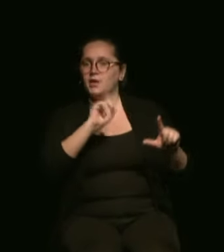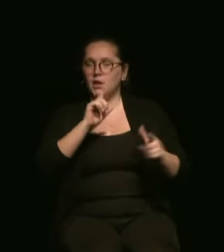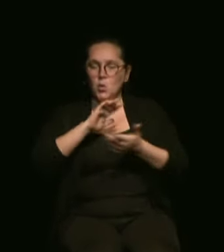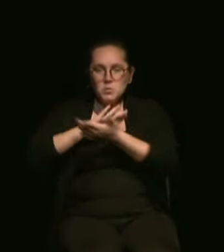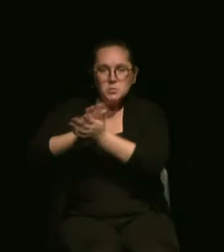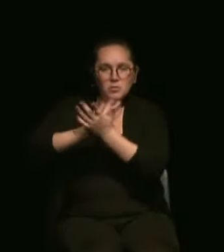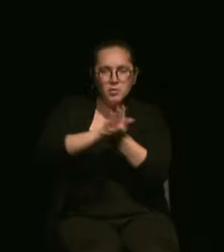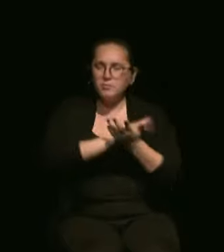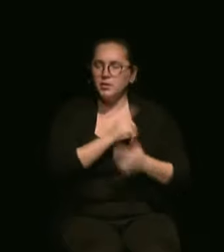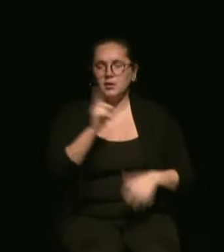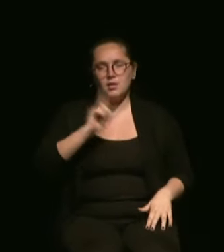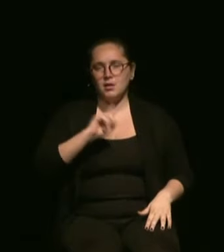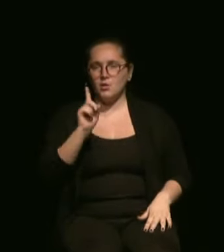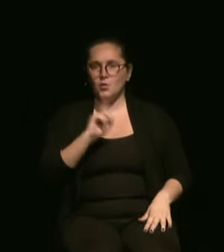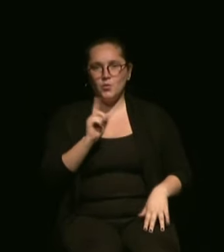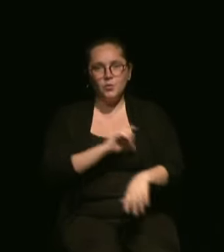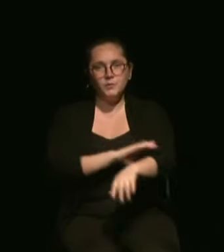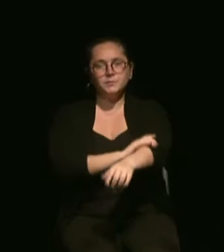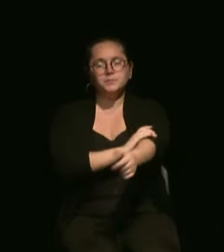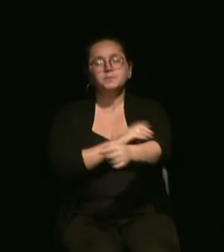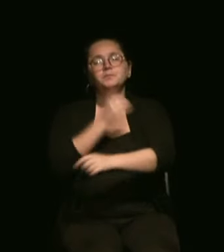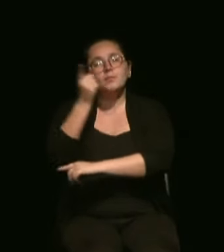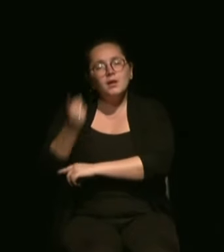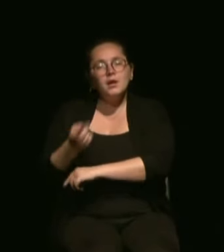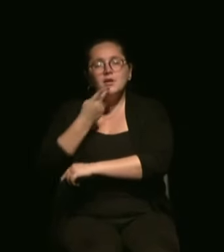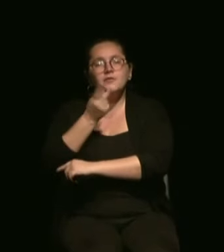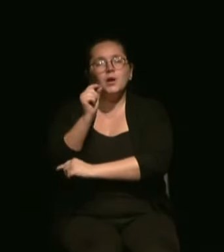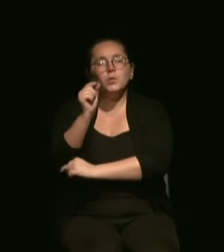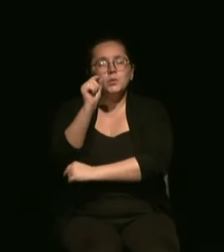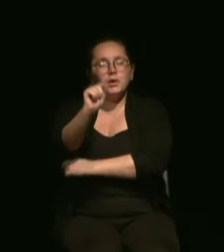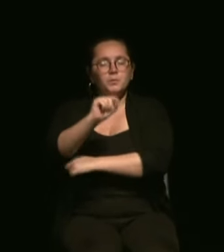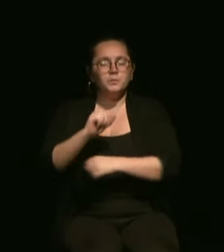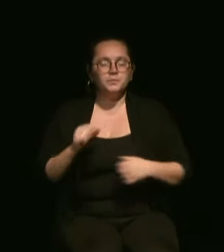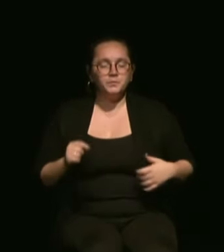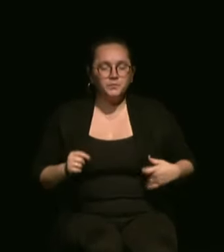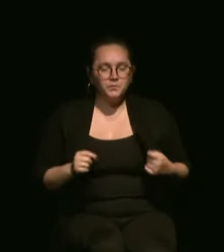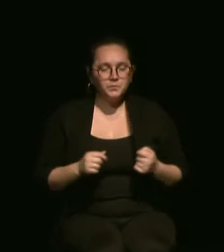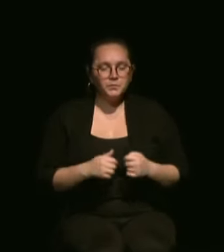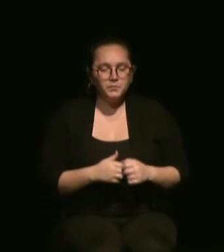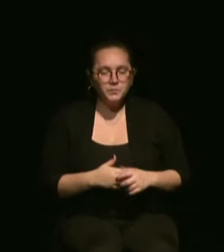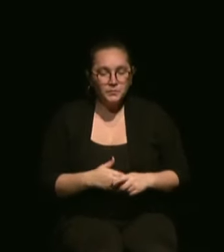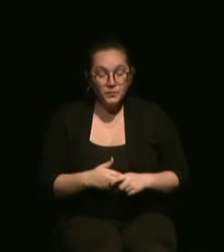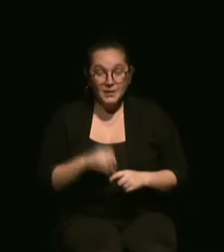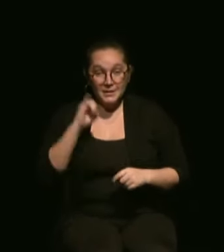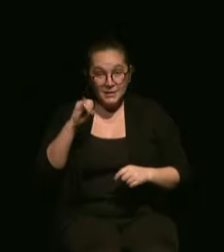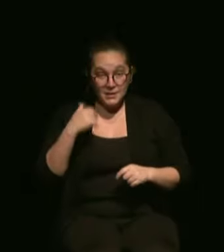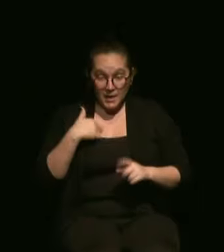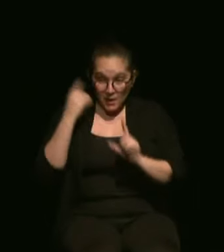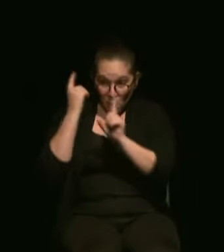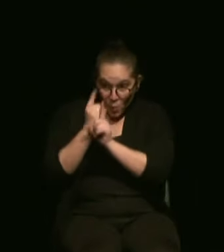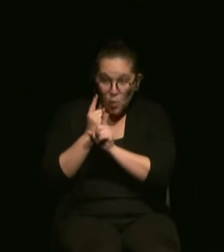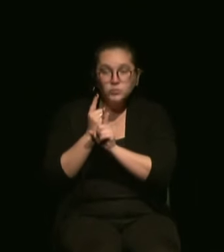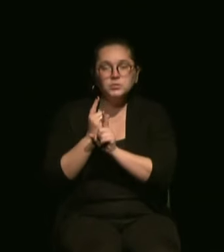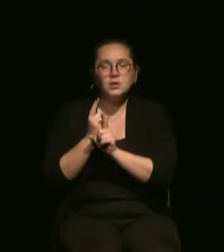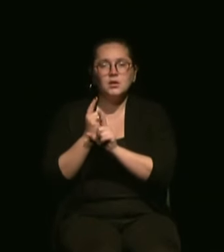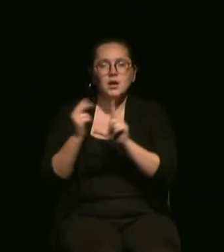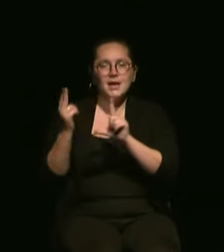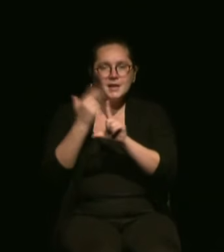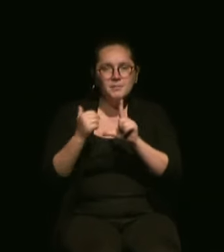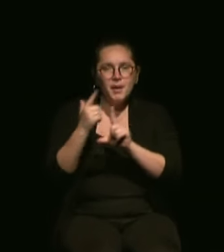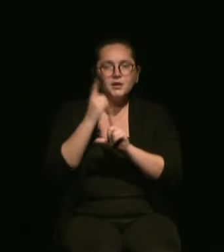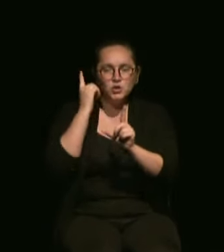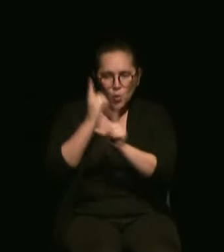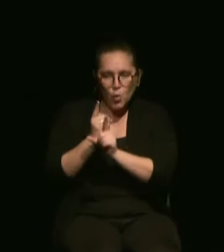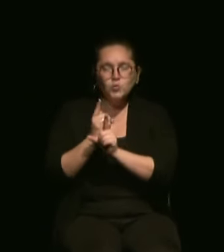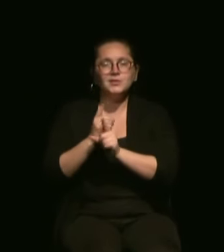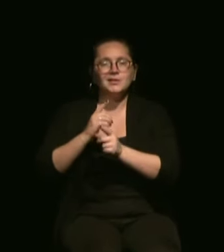extermínio. O Lanzmann diz o seguinte... que mesmo que ele encontrasse essas imagens dos campos de extermínio,